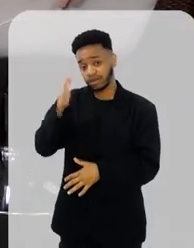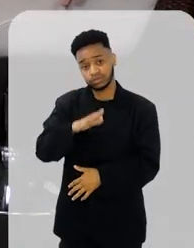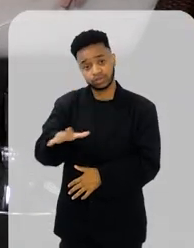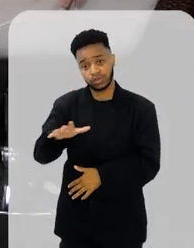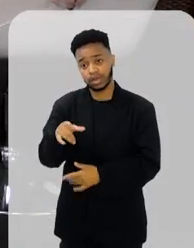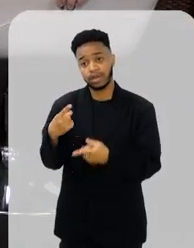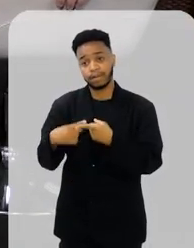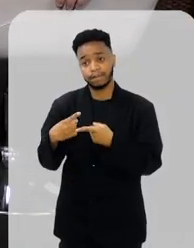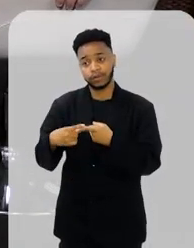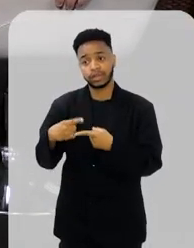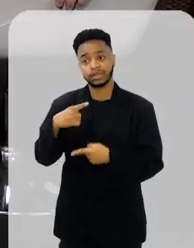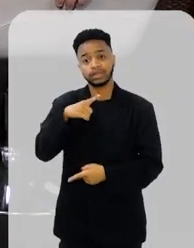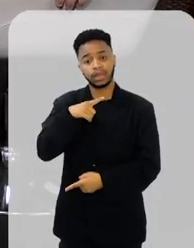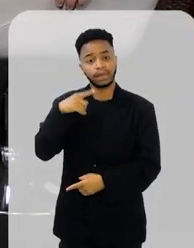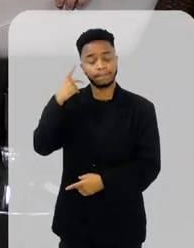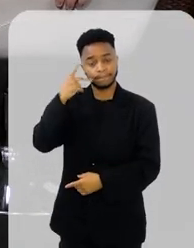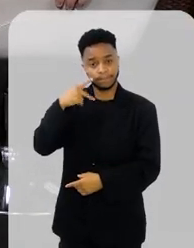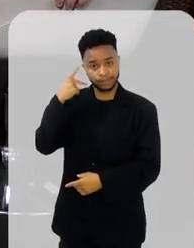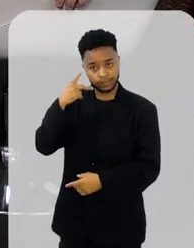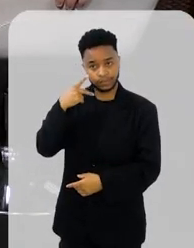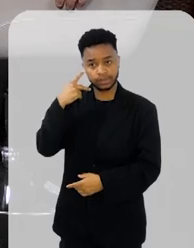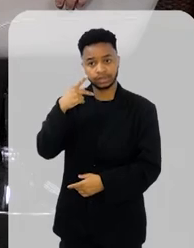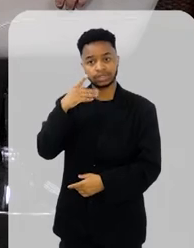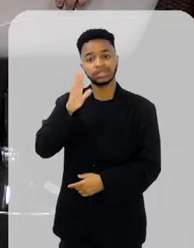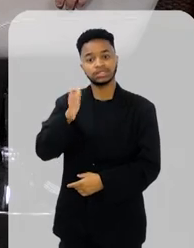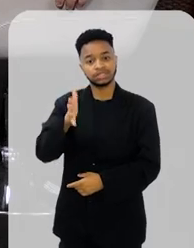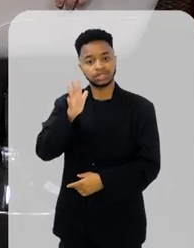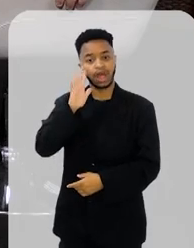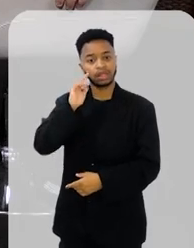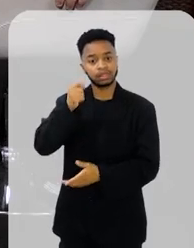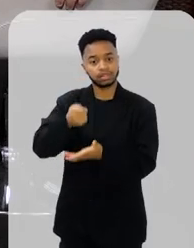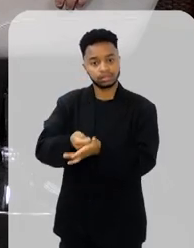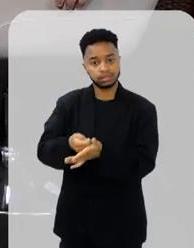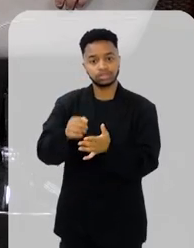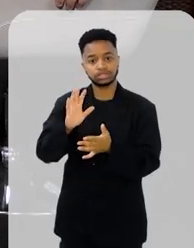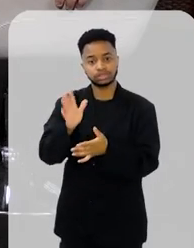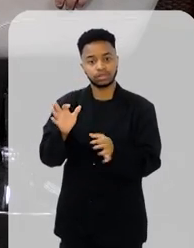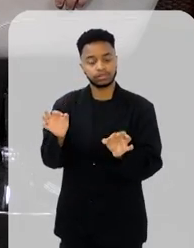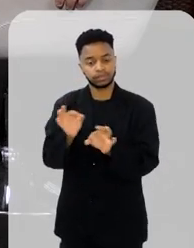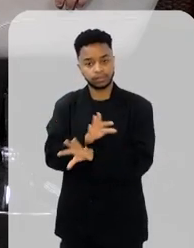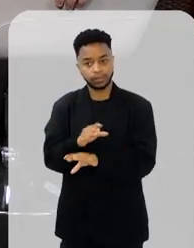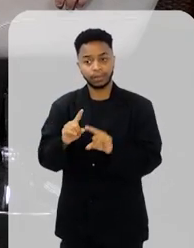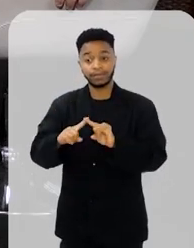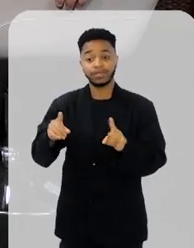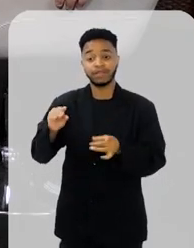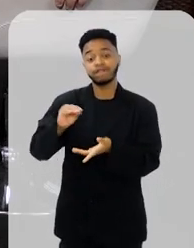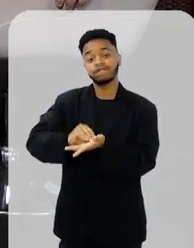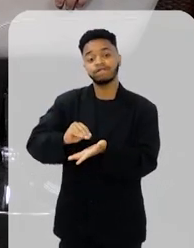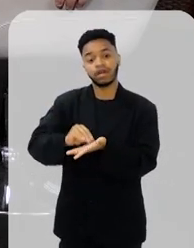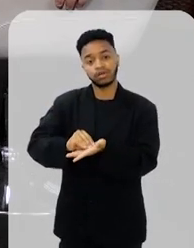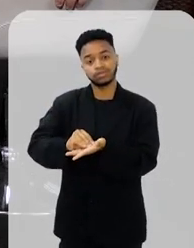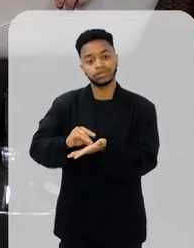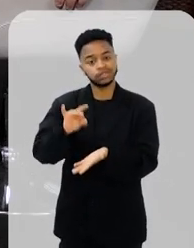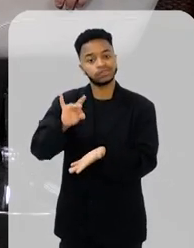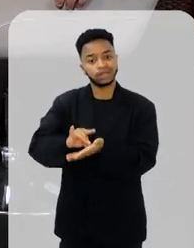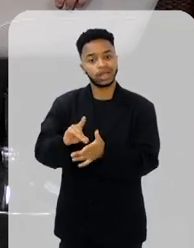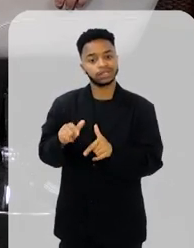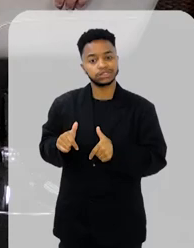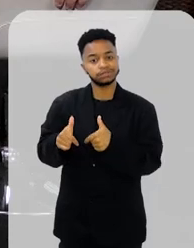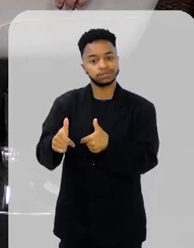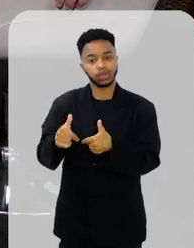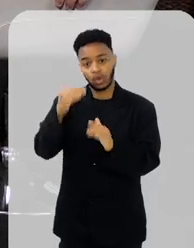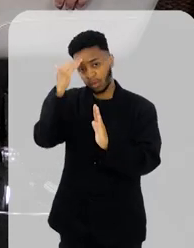é fácil. A gente tem uma política que foi deliberada e falta, de